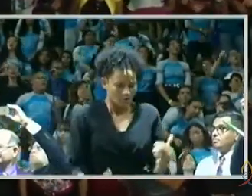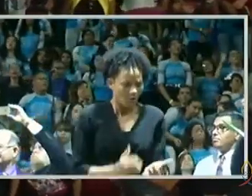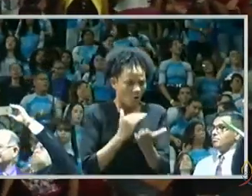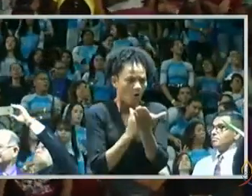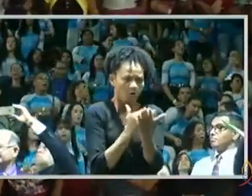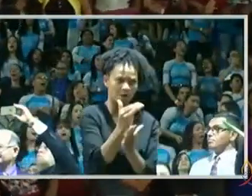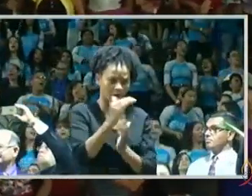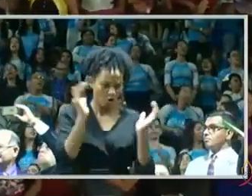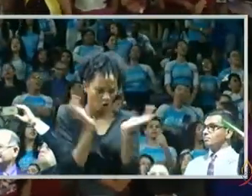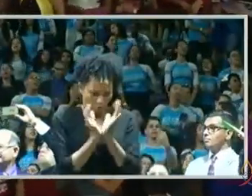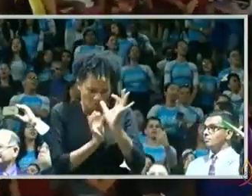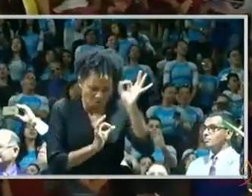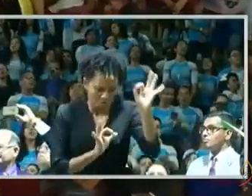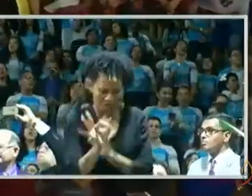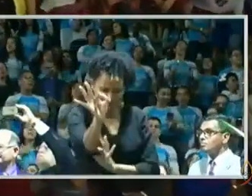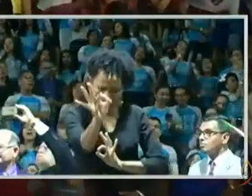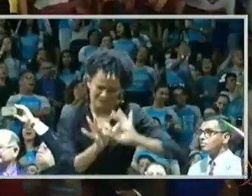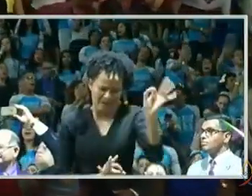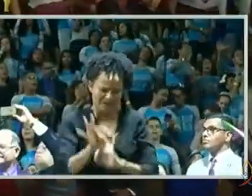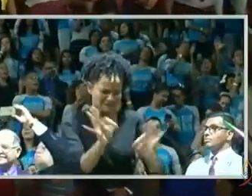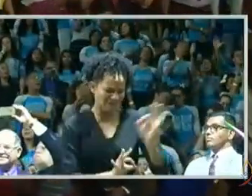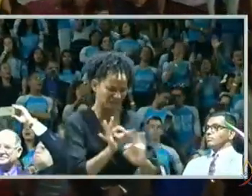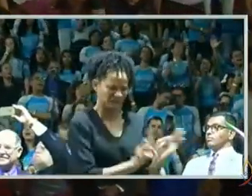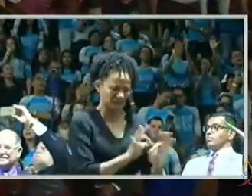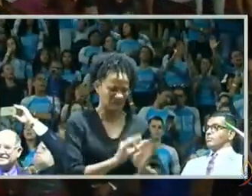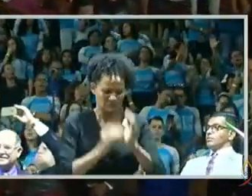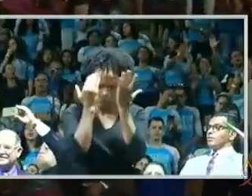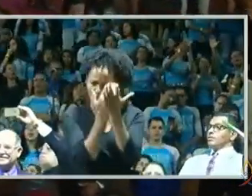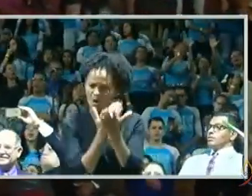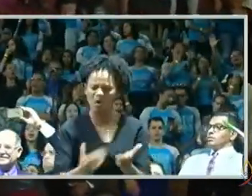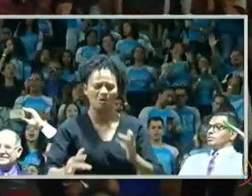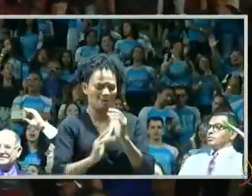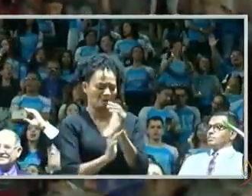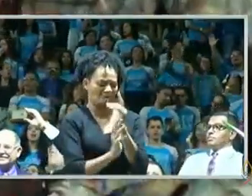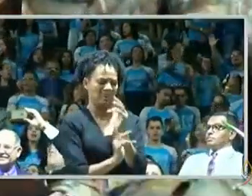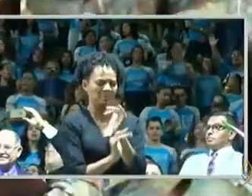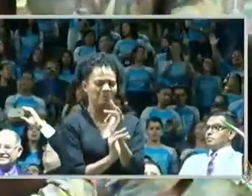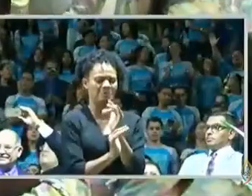Começam os preparativos para a banda